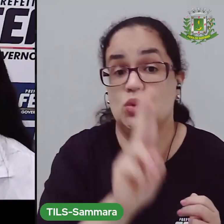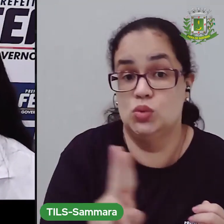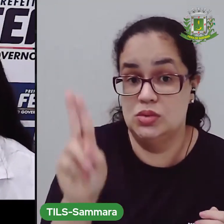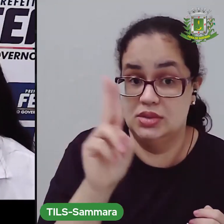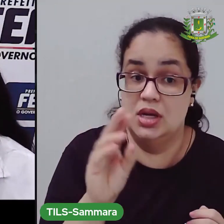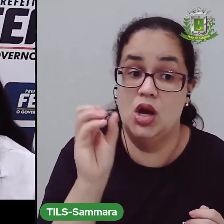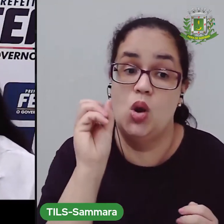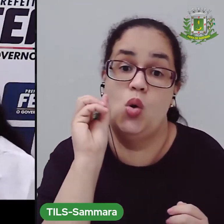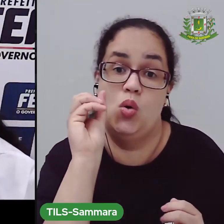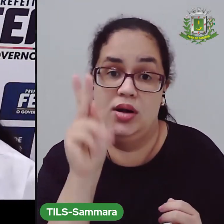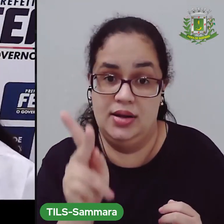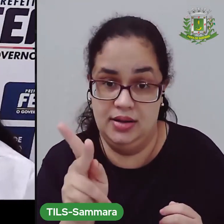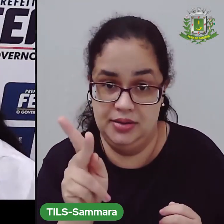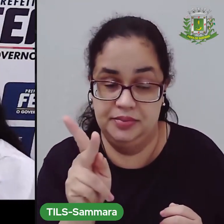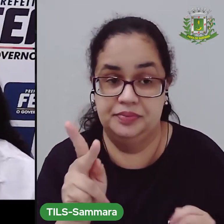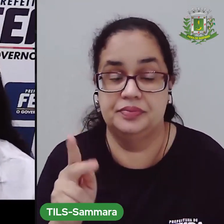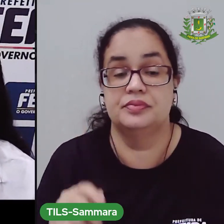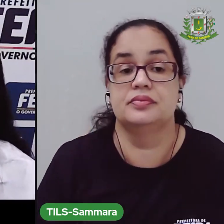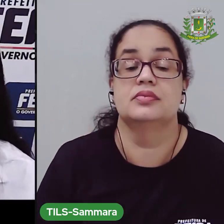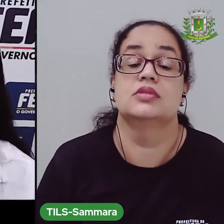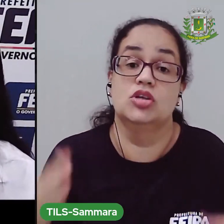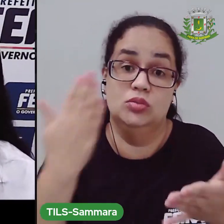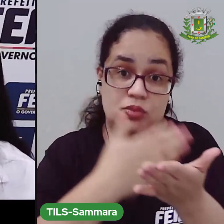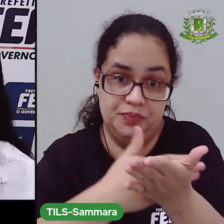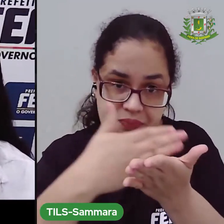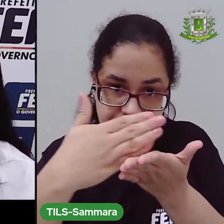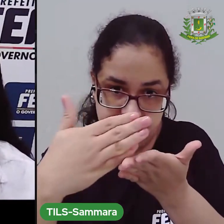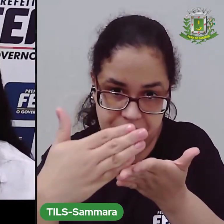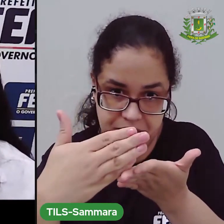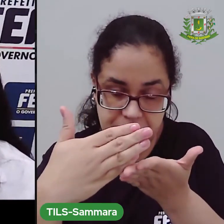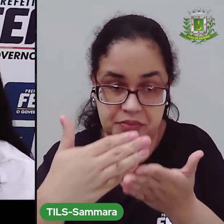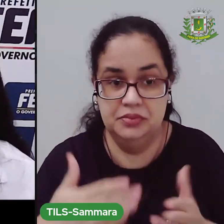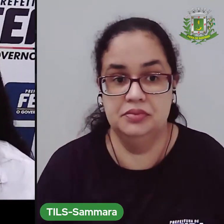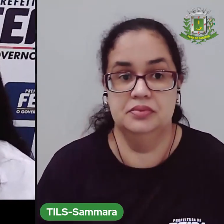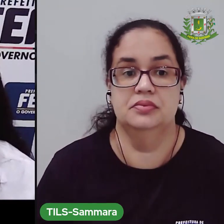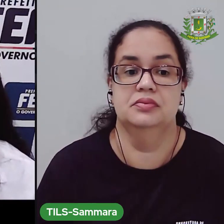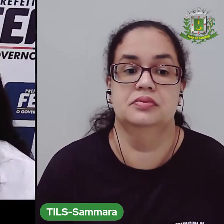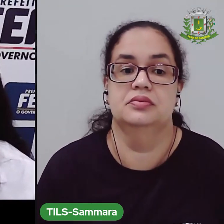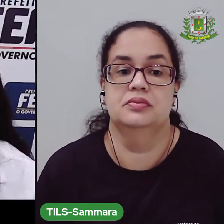bom? Vamos começar.